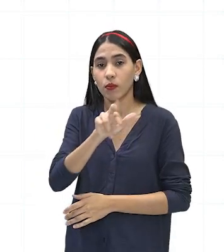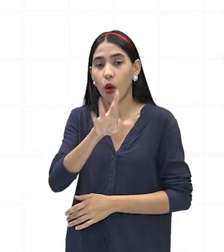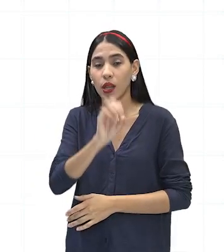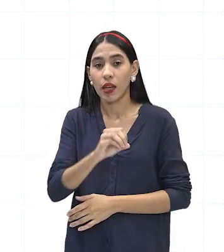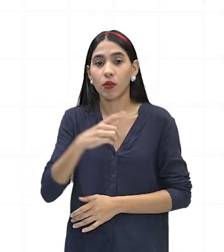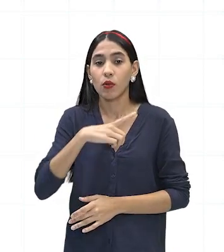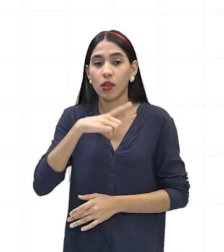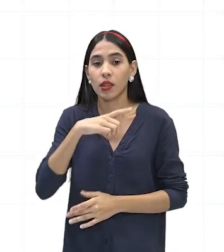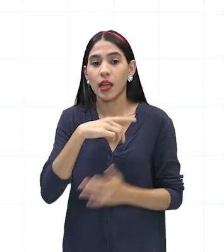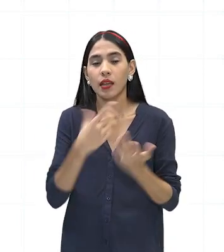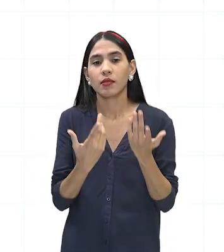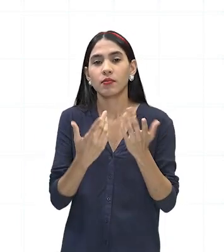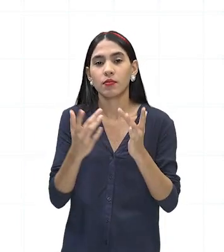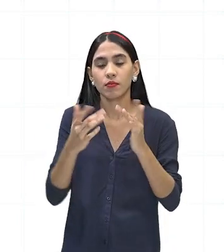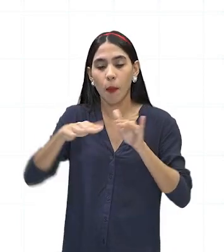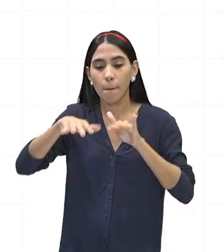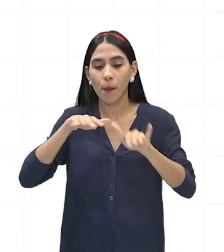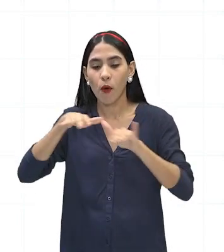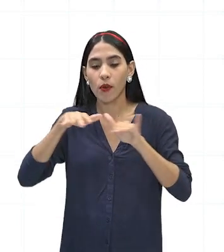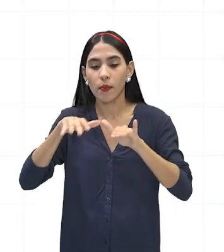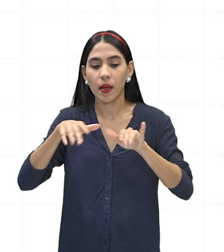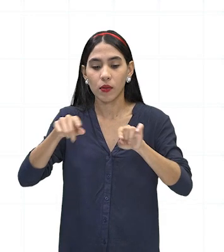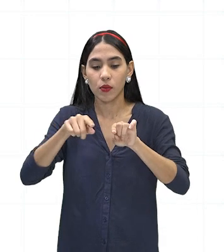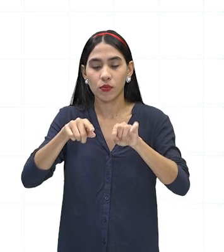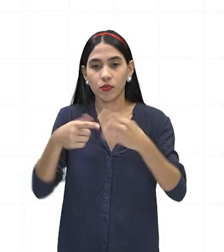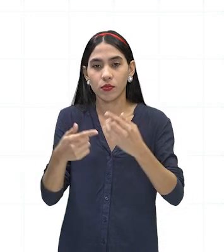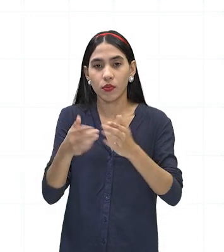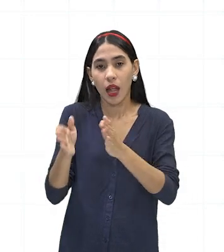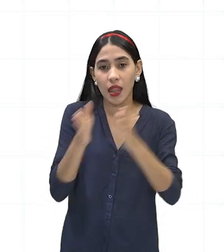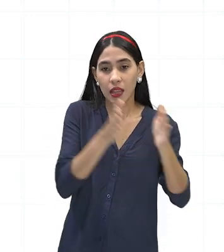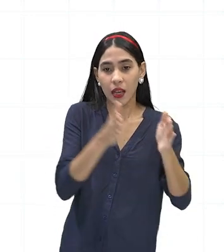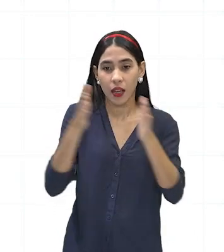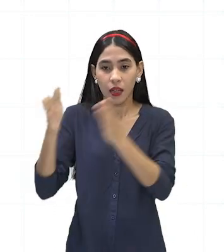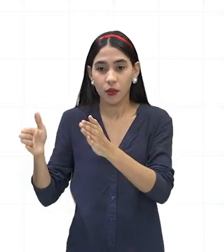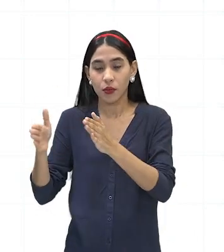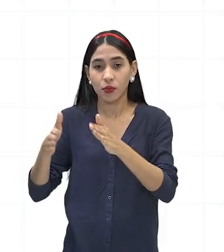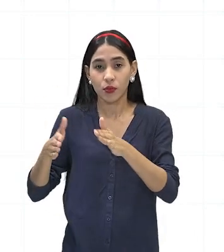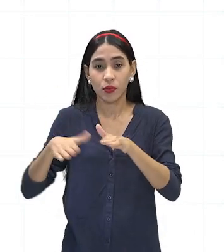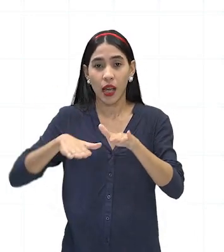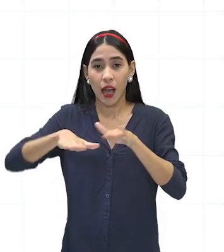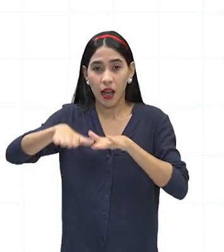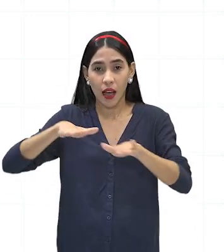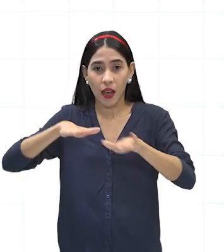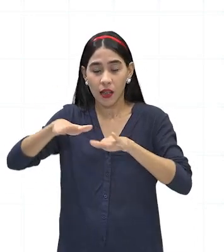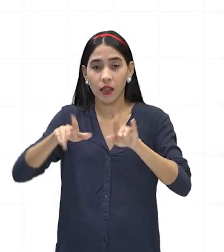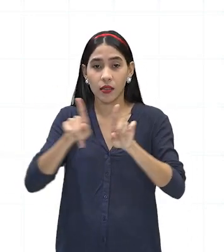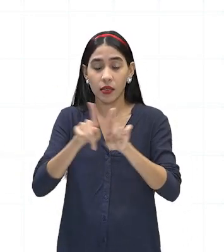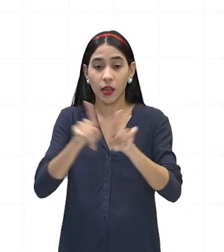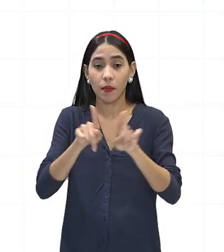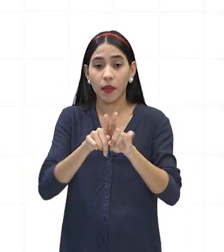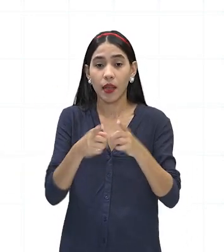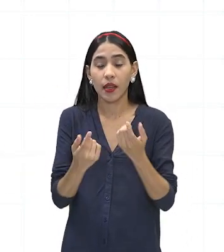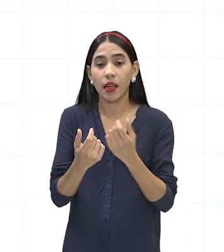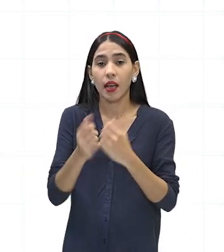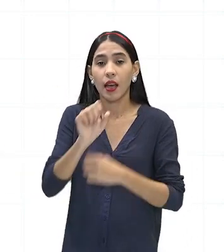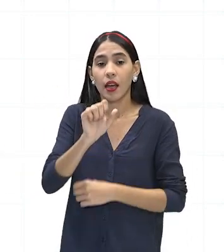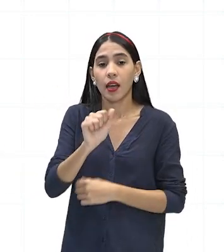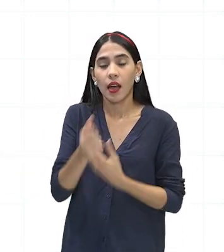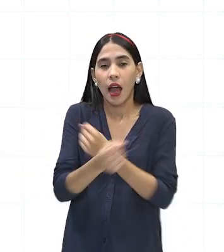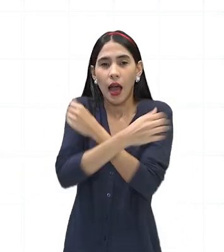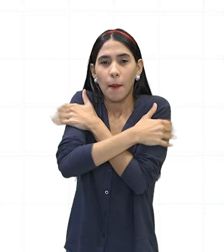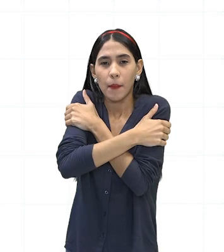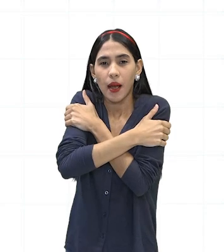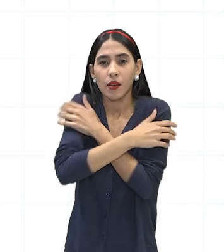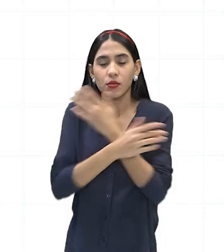uma combinação de movimentos laterais, arrastados e elementos de abraço e